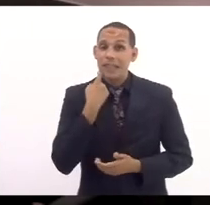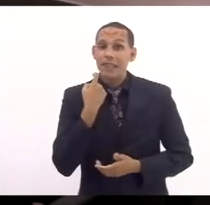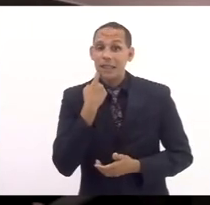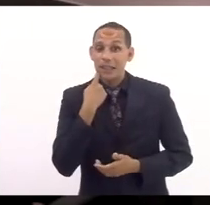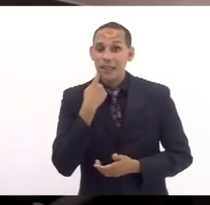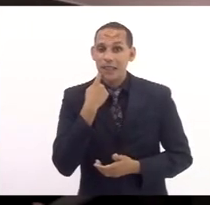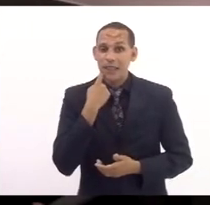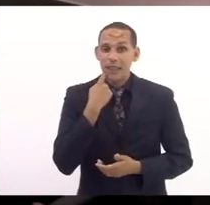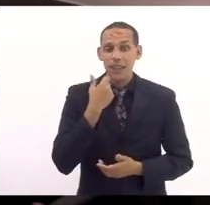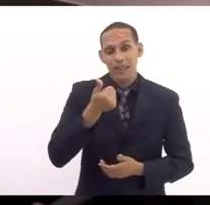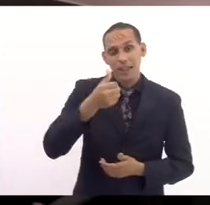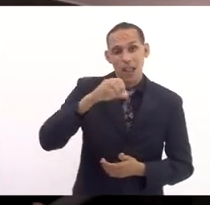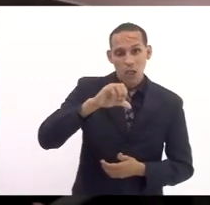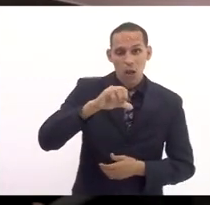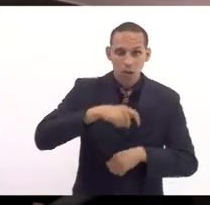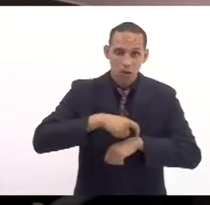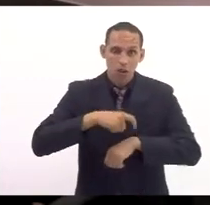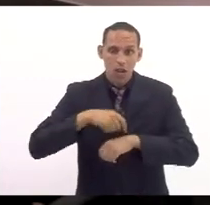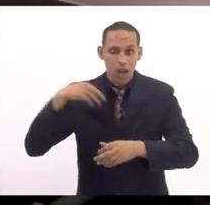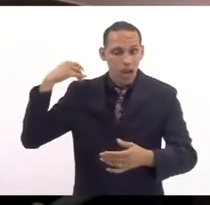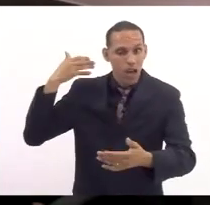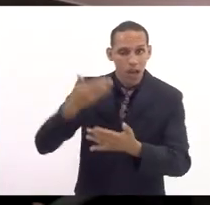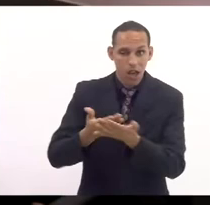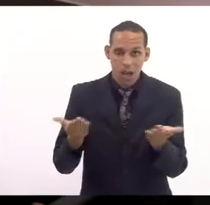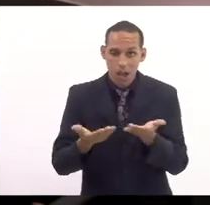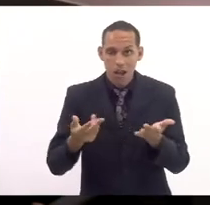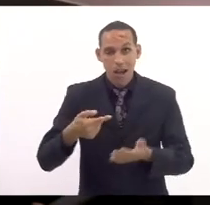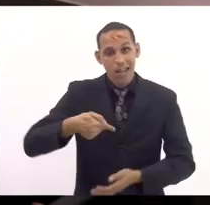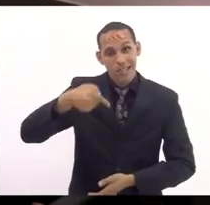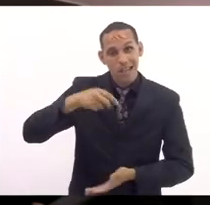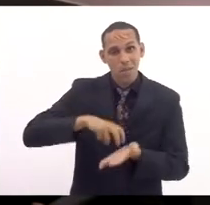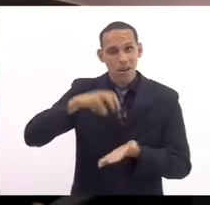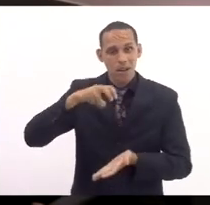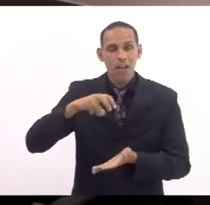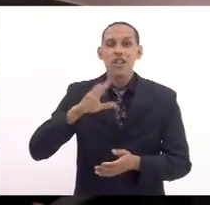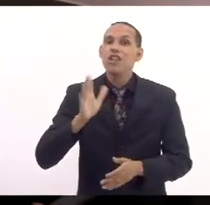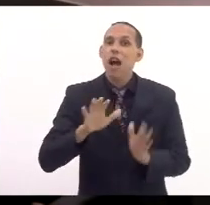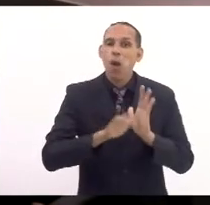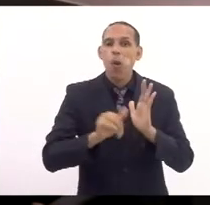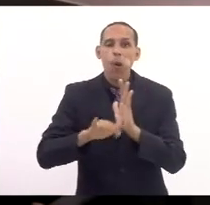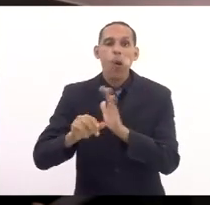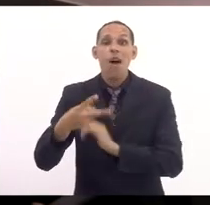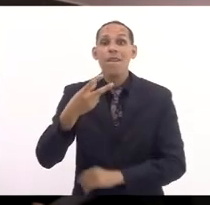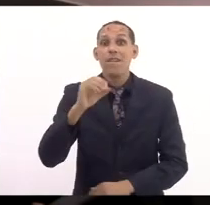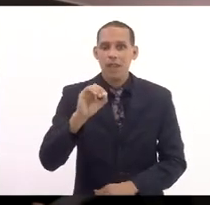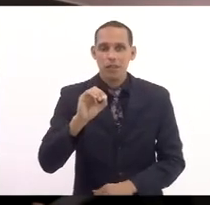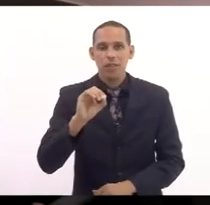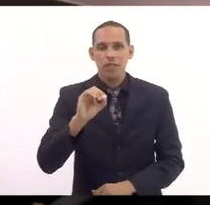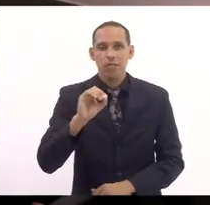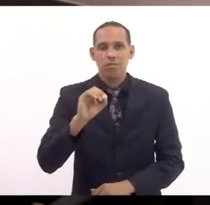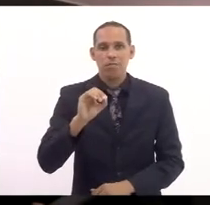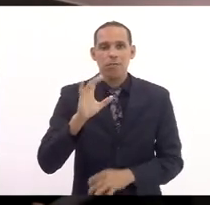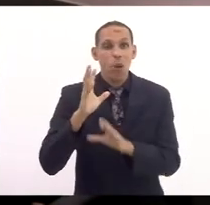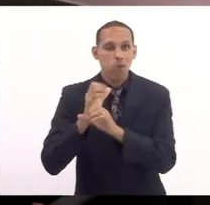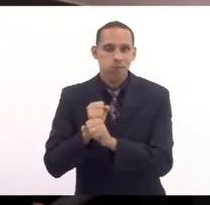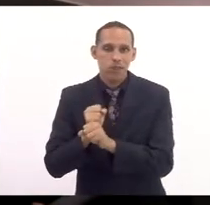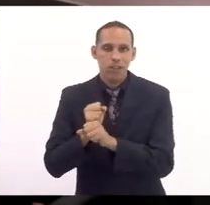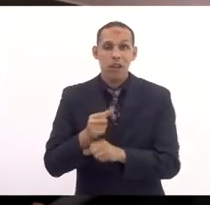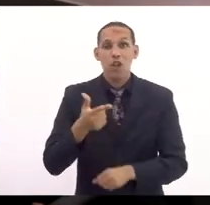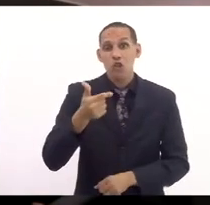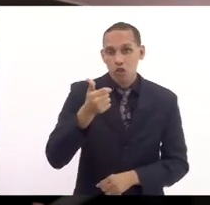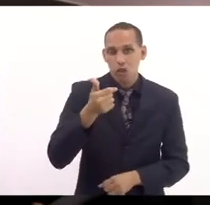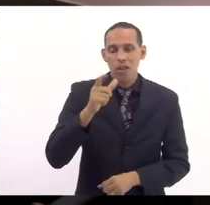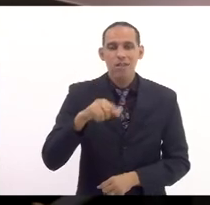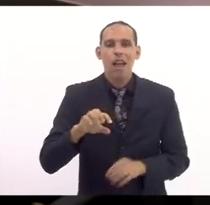De sexta-feira, às 19 horas, até hoje, às 7 horas da manhã, nós tivemos 20 ocorrências de furto. 12 de cabos de